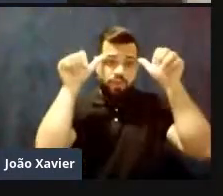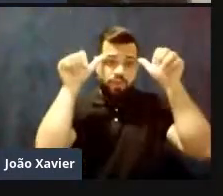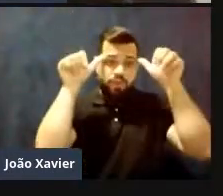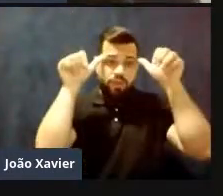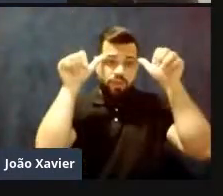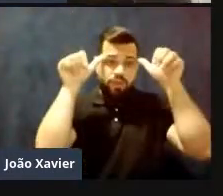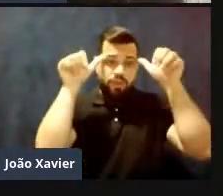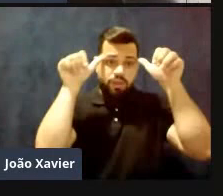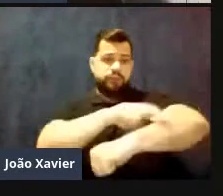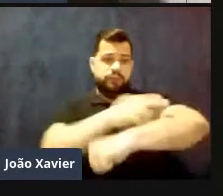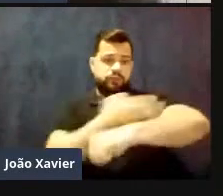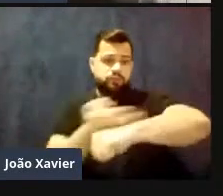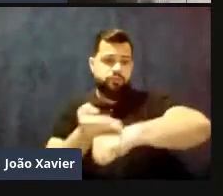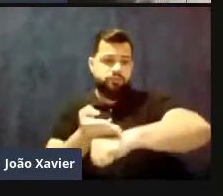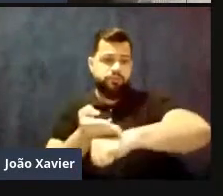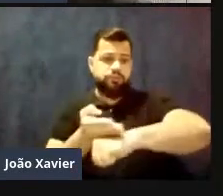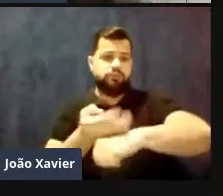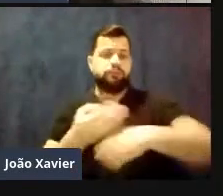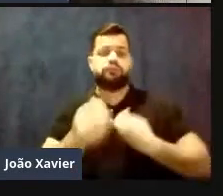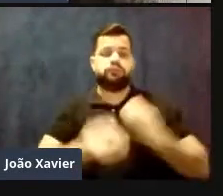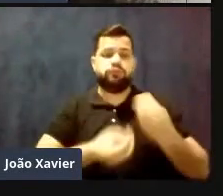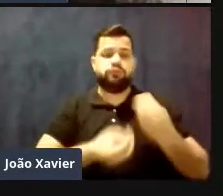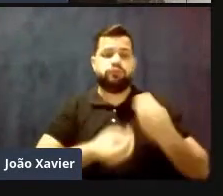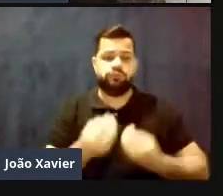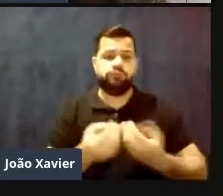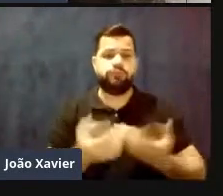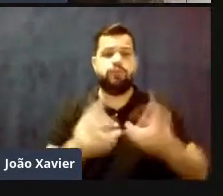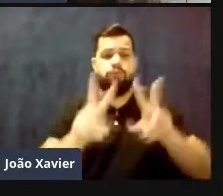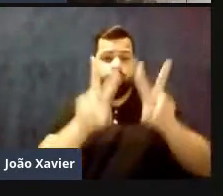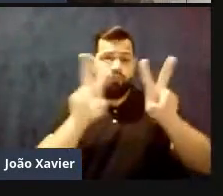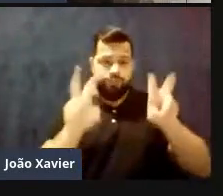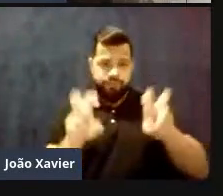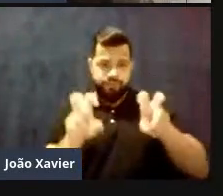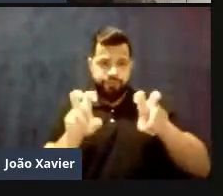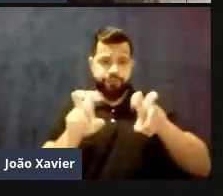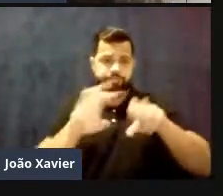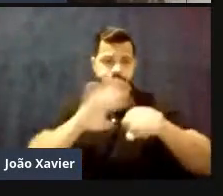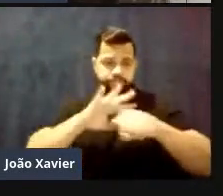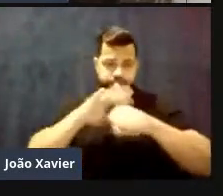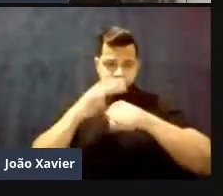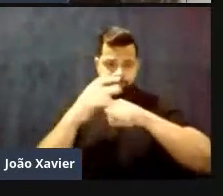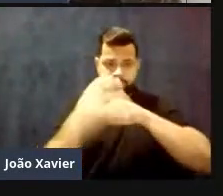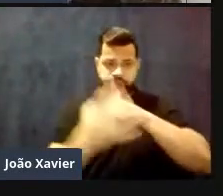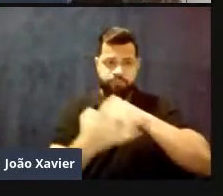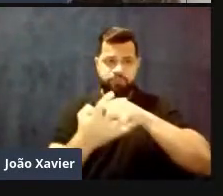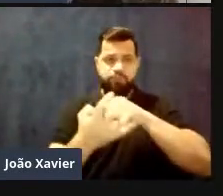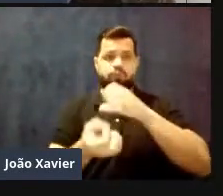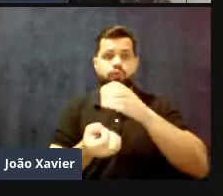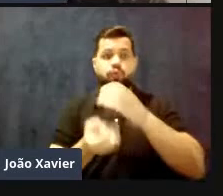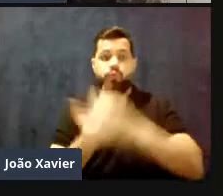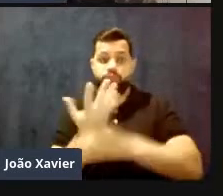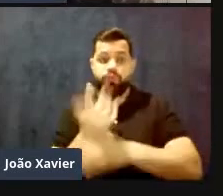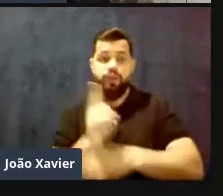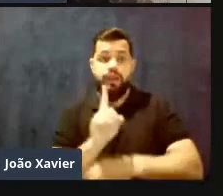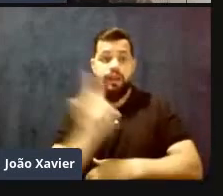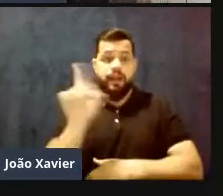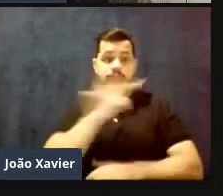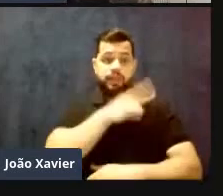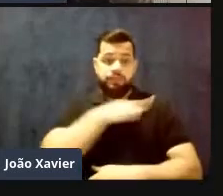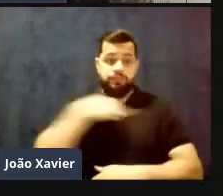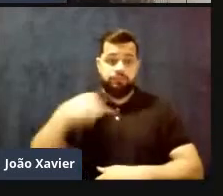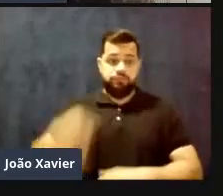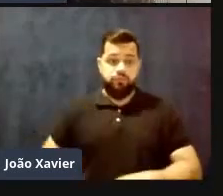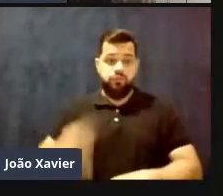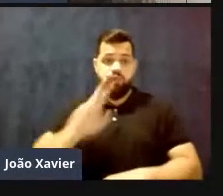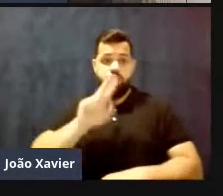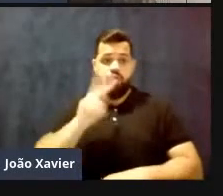de SARS-CoV-2, tudo começou no distrito de Wuhan, onde no dia 31 de dezembro de 2019 o governo divulgou pela